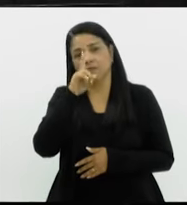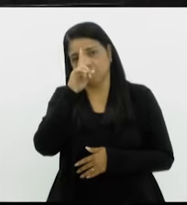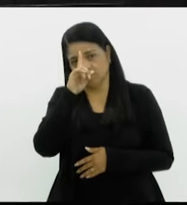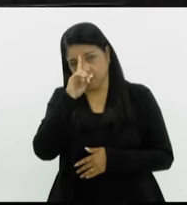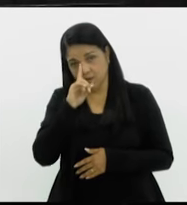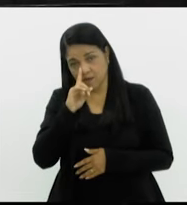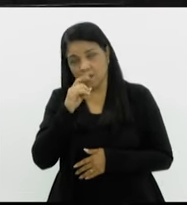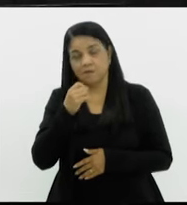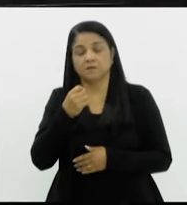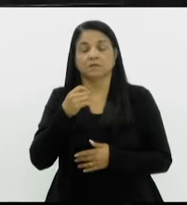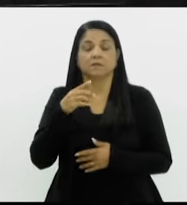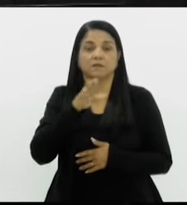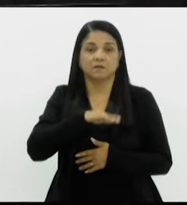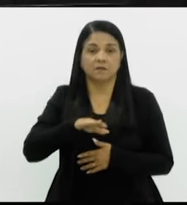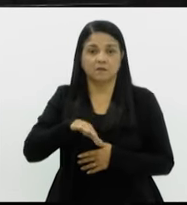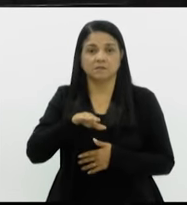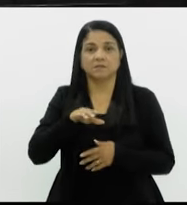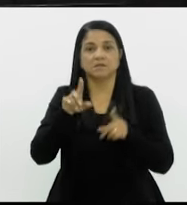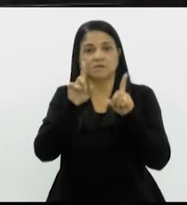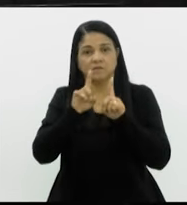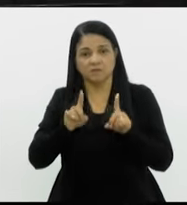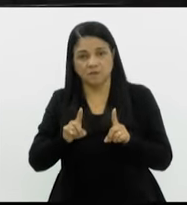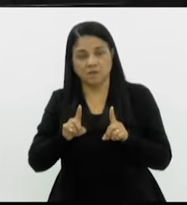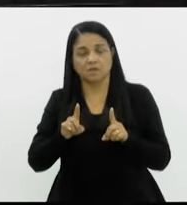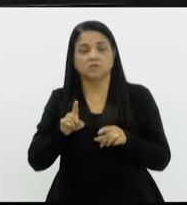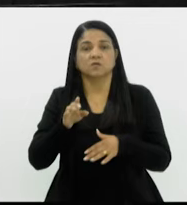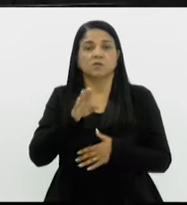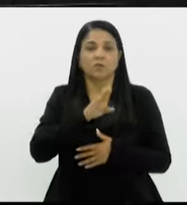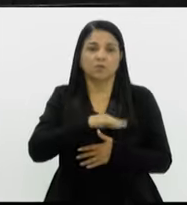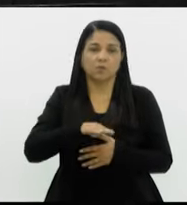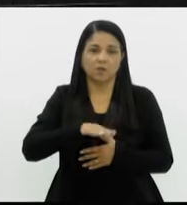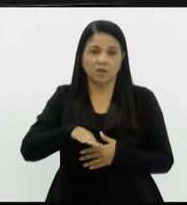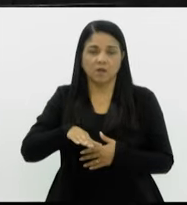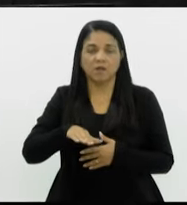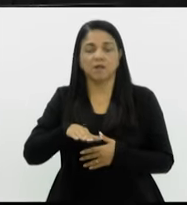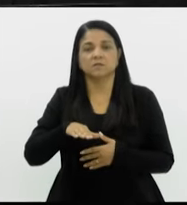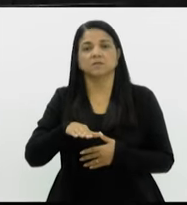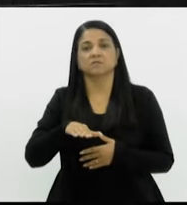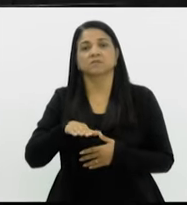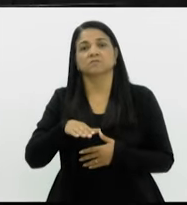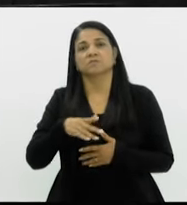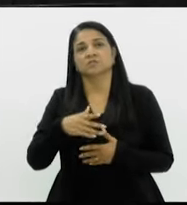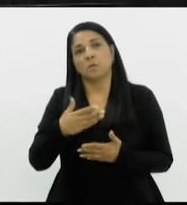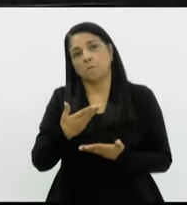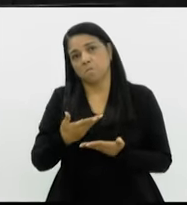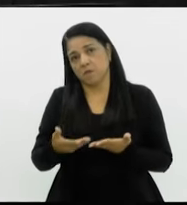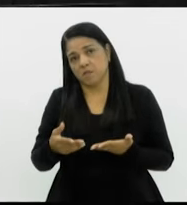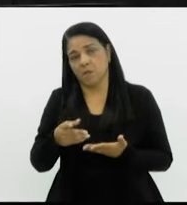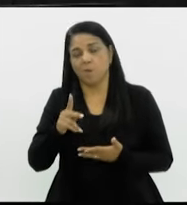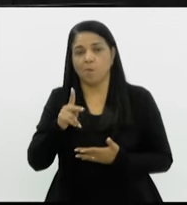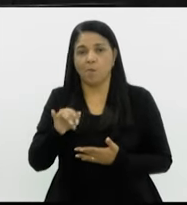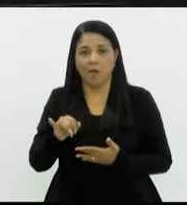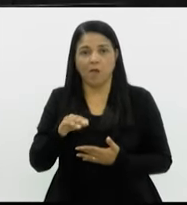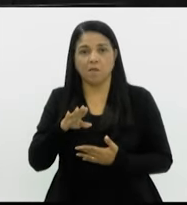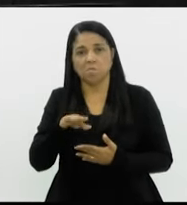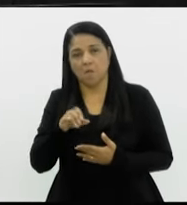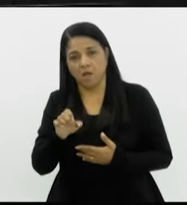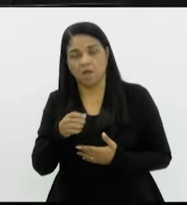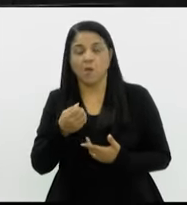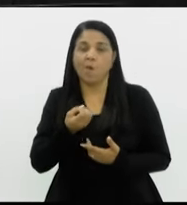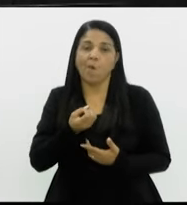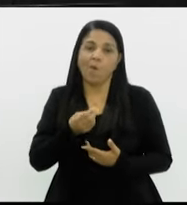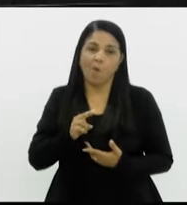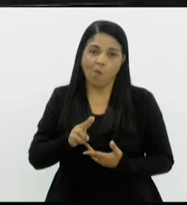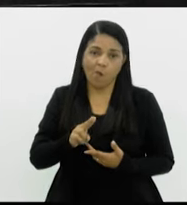com deficiências e com as crianças que, enfim, ou são órfãos ou que foram abandonadas, que são